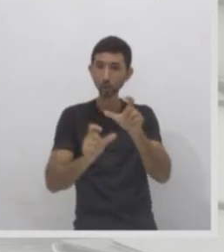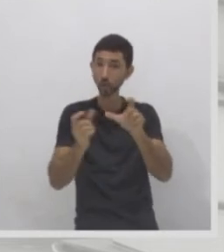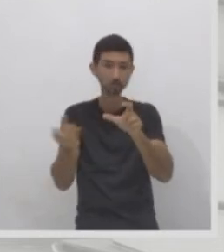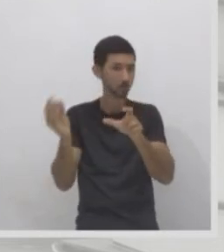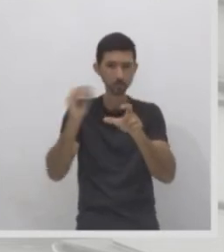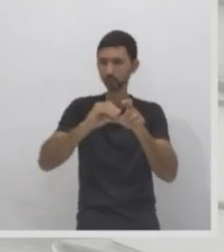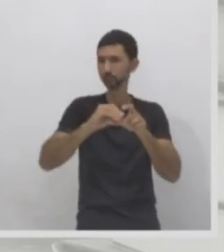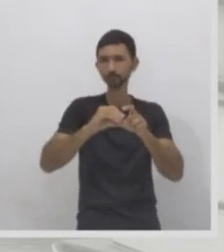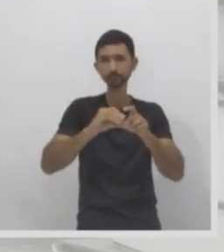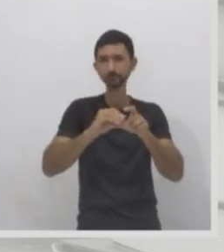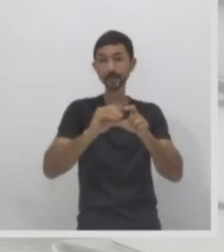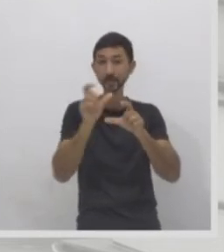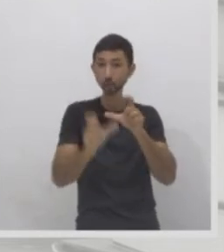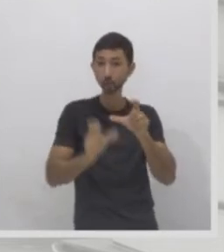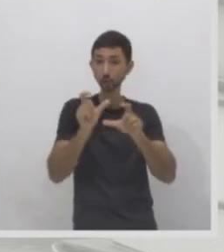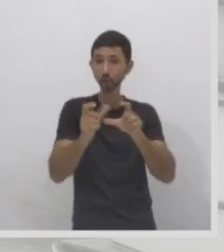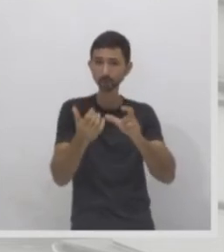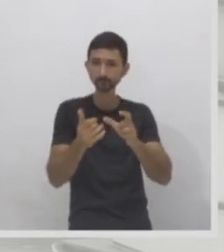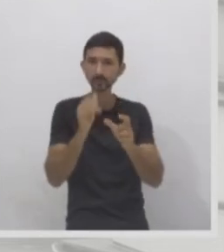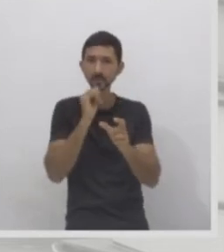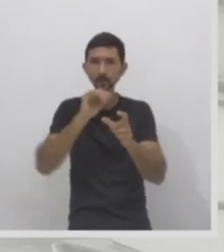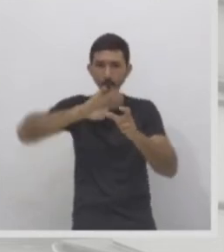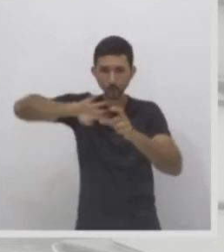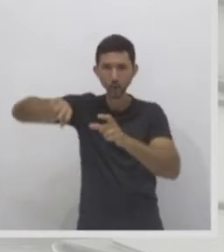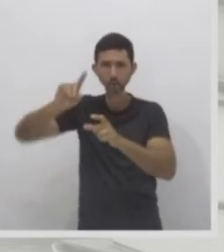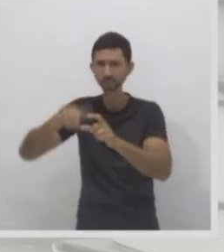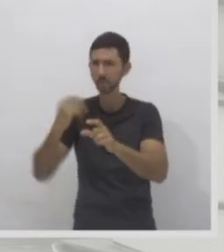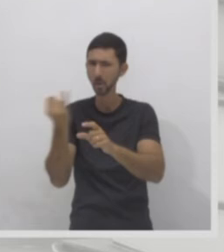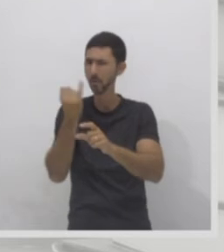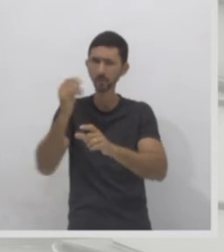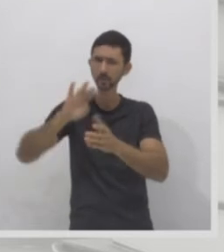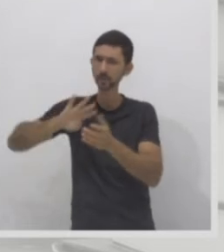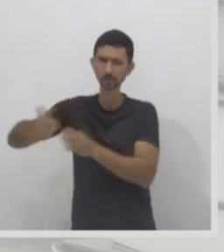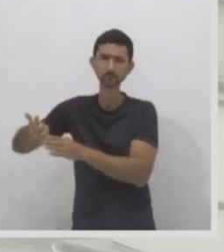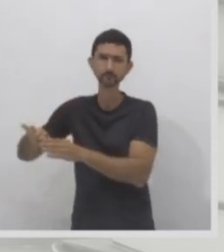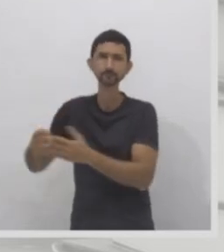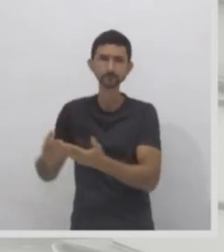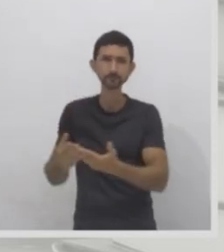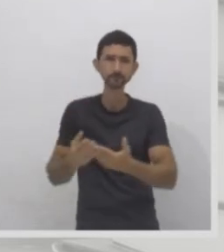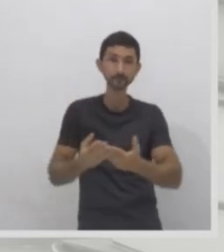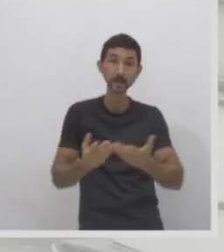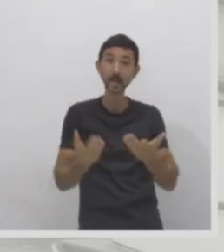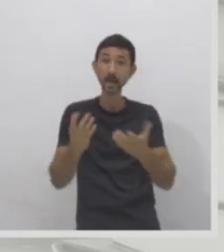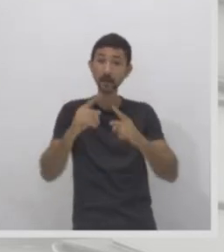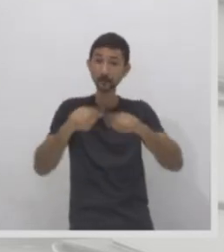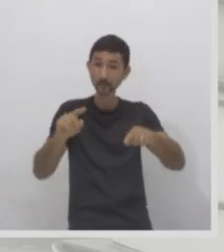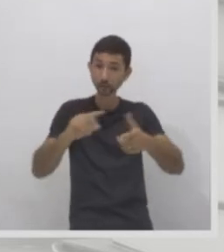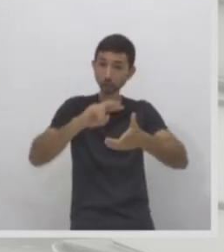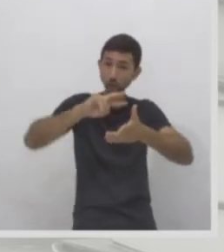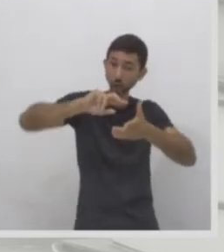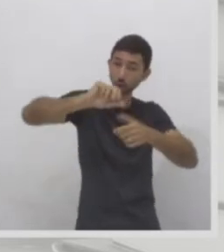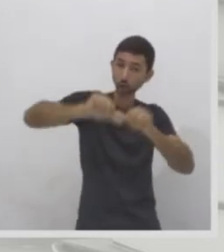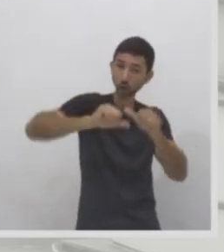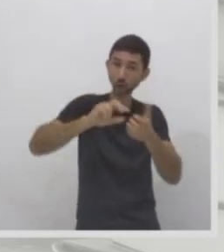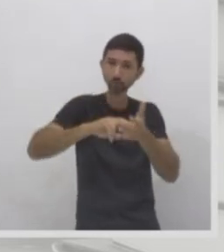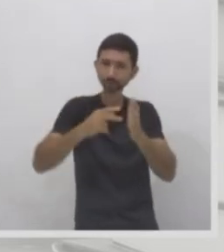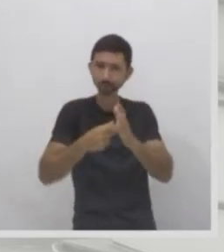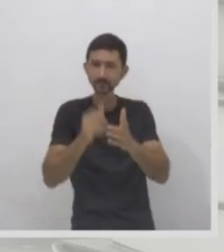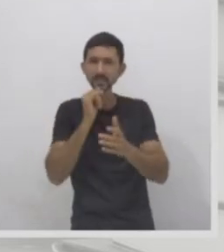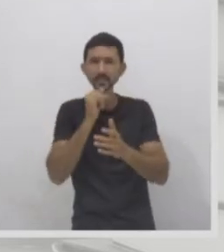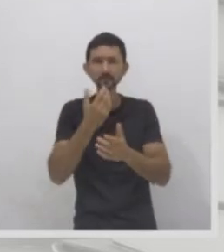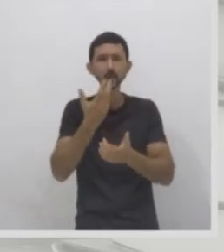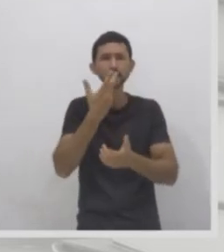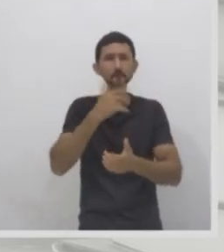um modificador. Por isso ele pode sair, mas ele traz alteração no sentido daquilo que eu estou expressando. Então, a menina